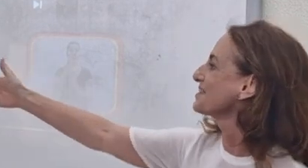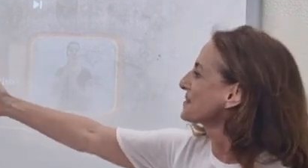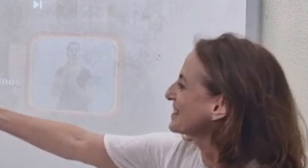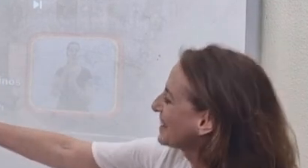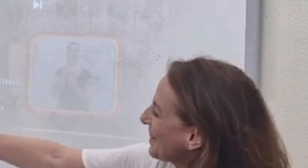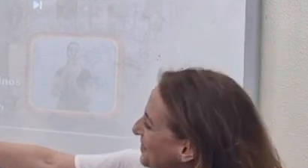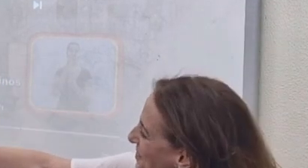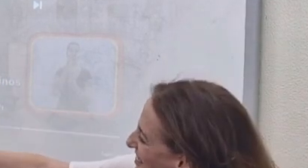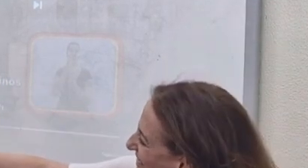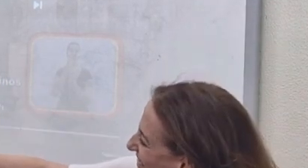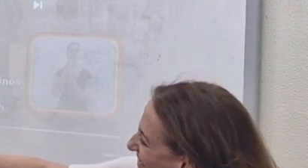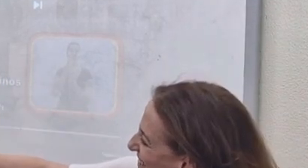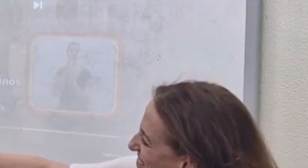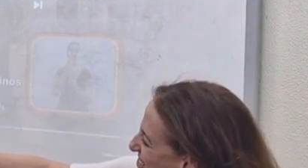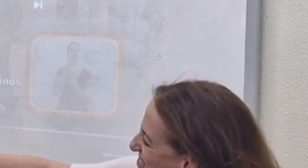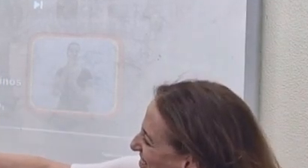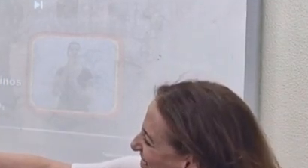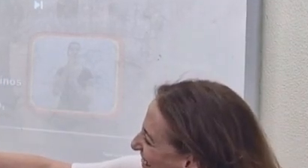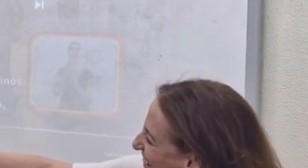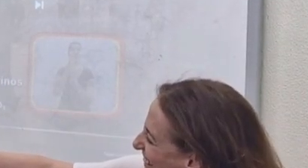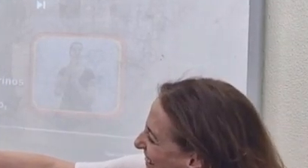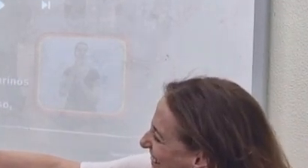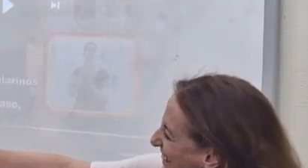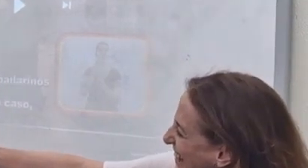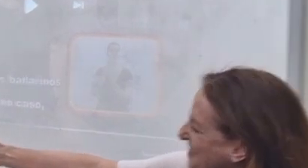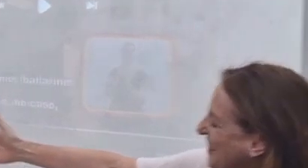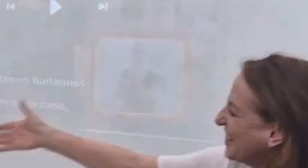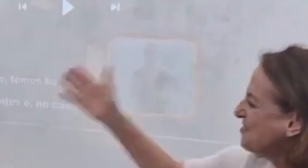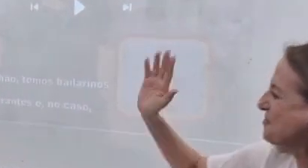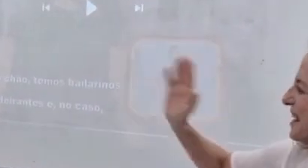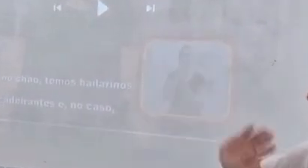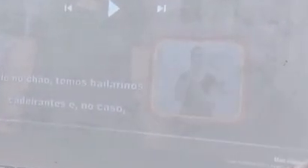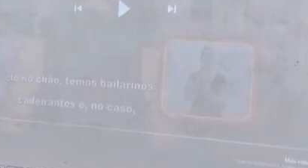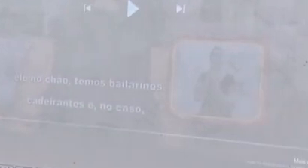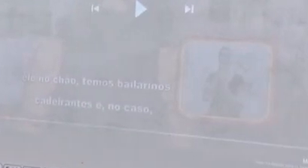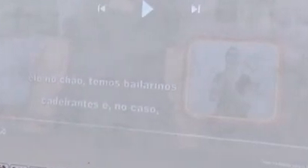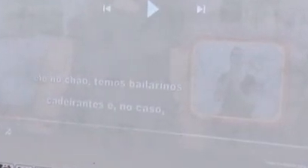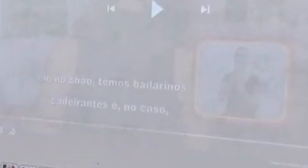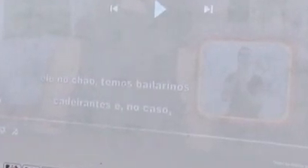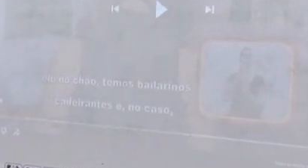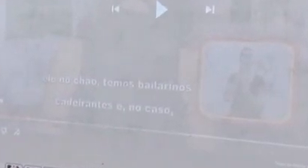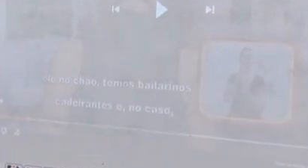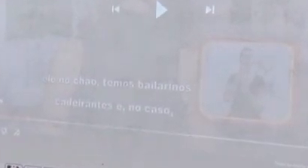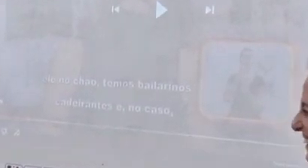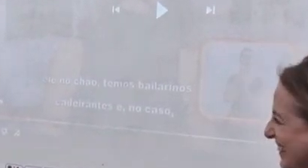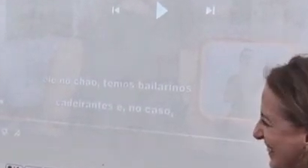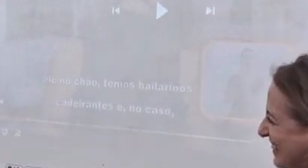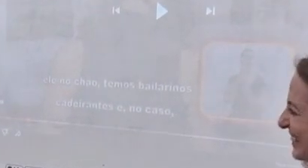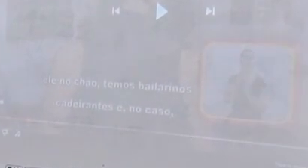Lina. Aliás, eu vou cantar uma música que me ajudou muito aqui, que é o meu braço direito também aqui.